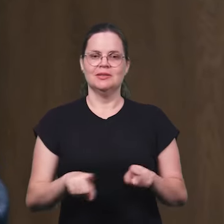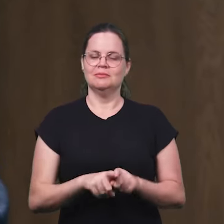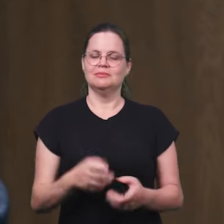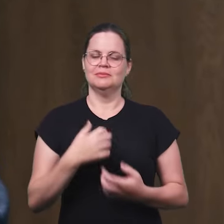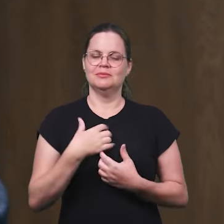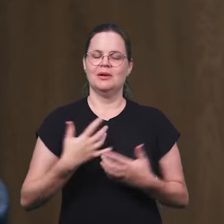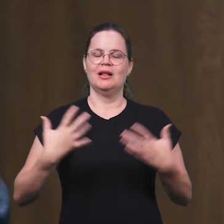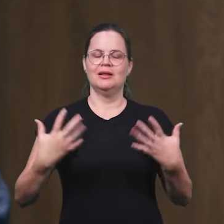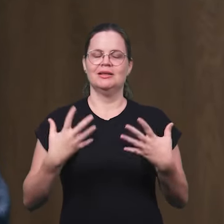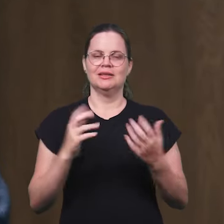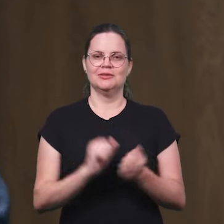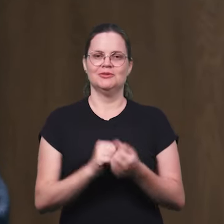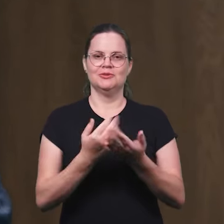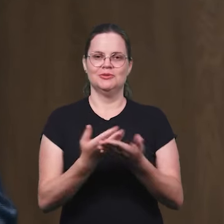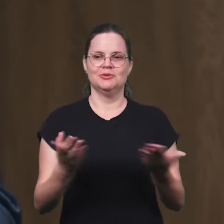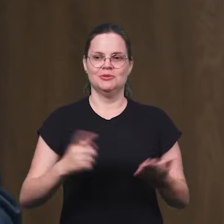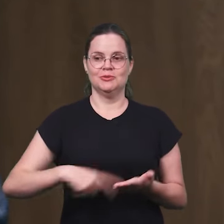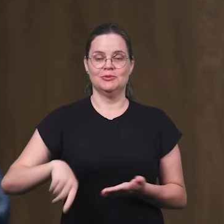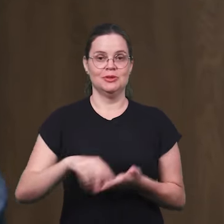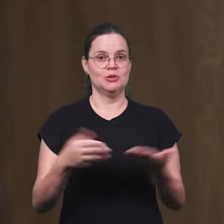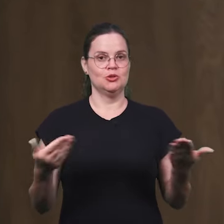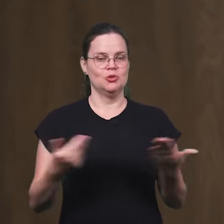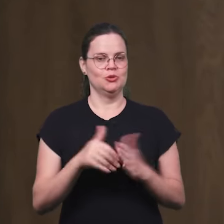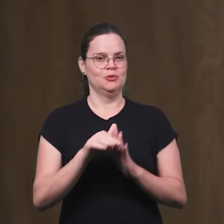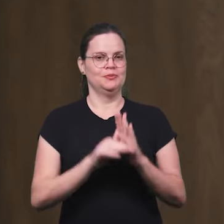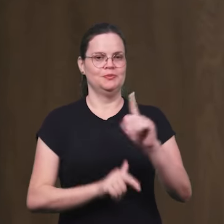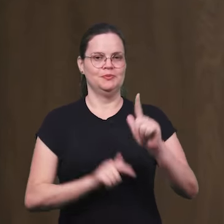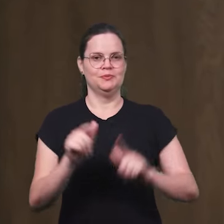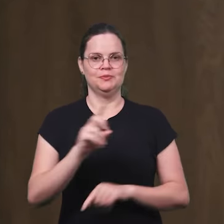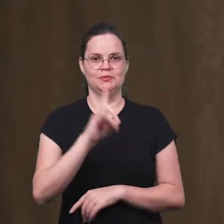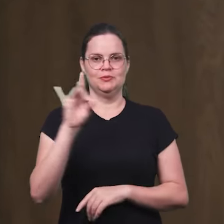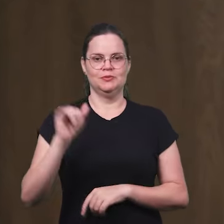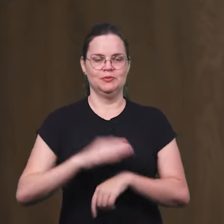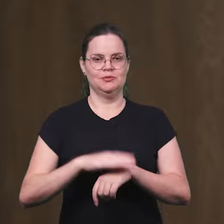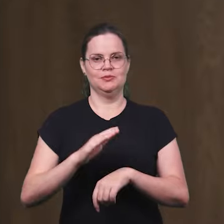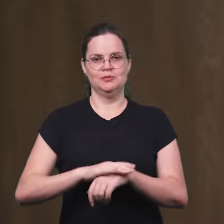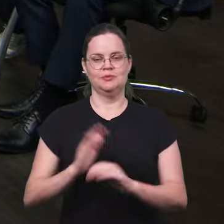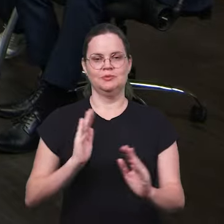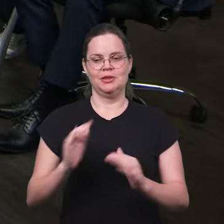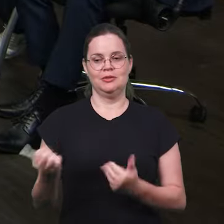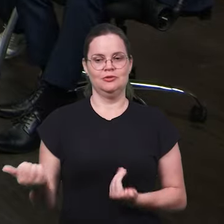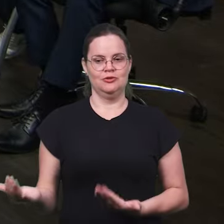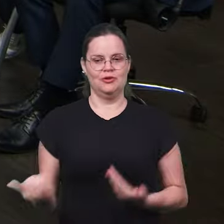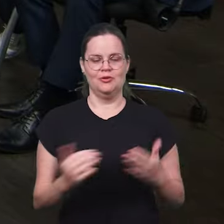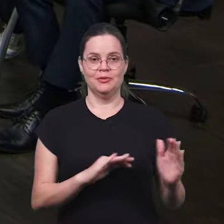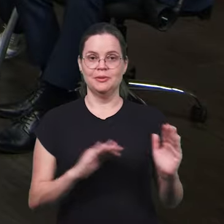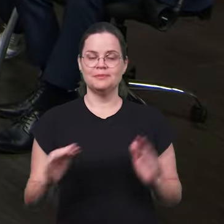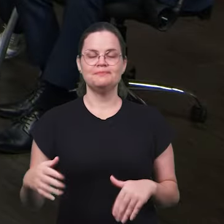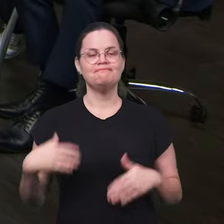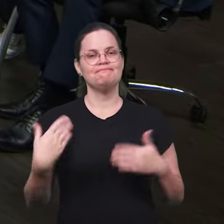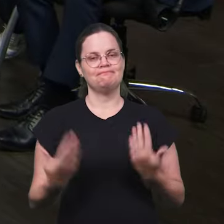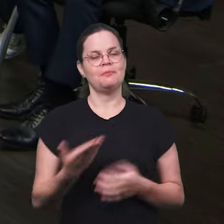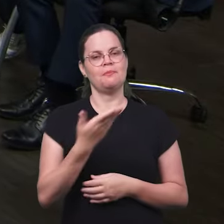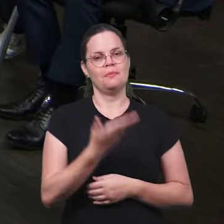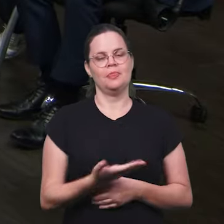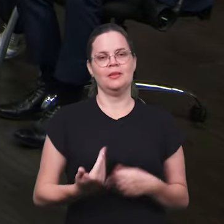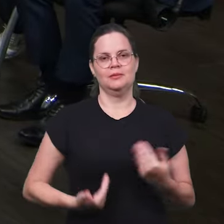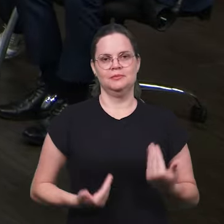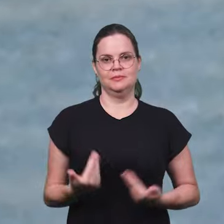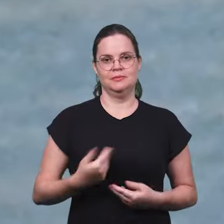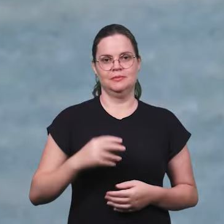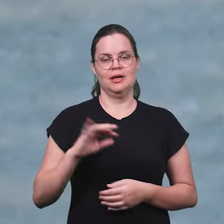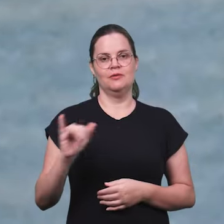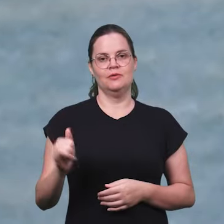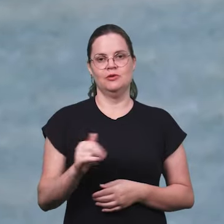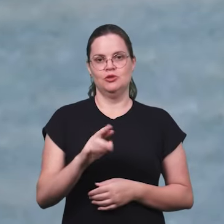aqui com vocês. No programa Os Dias da Minha Mocidade. Muito bem. O nosso irmão Júlio César, além de